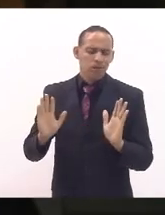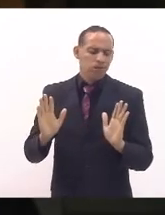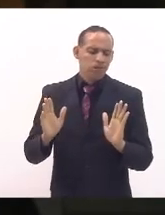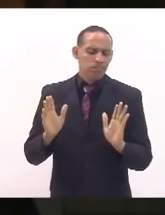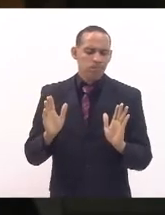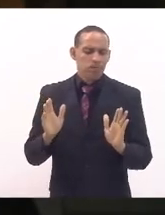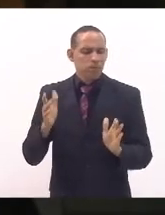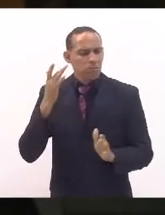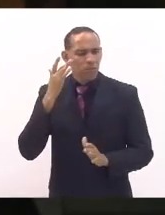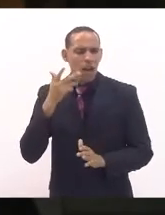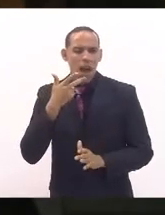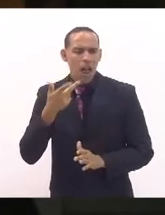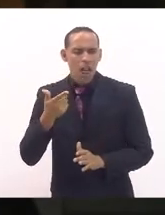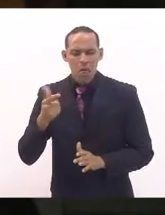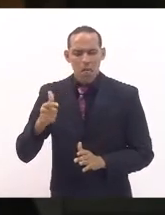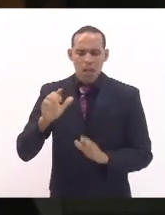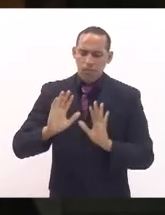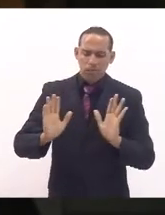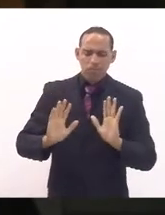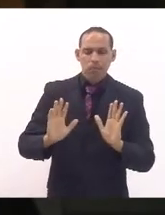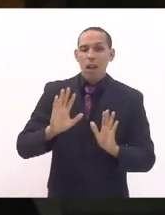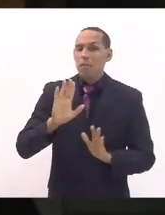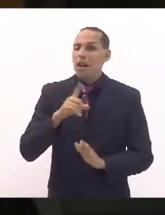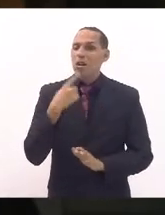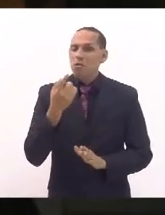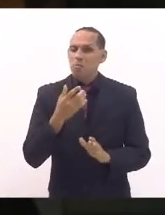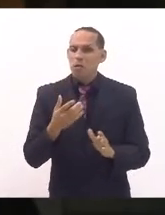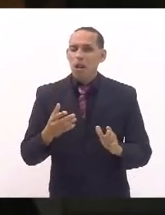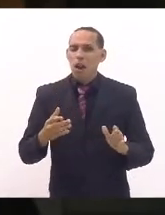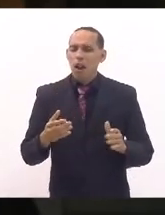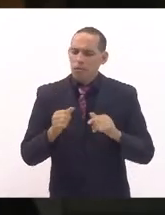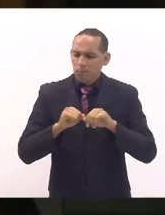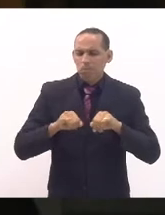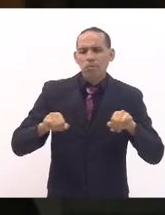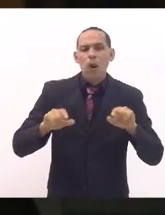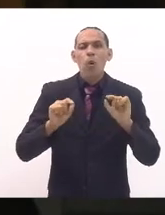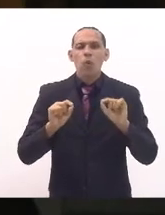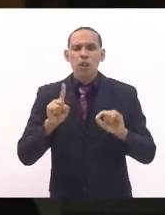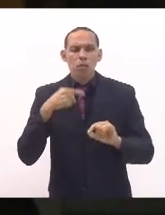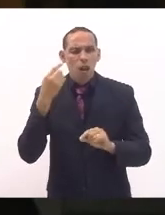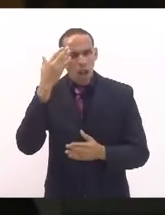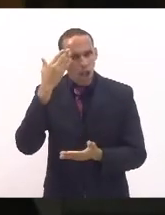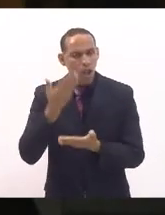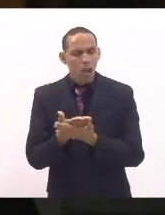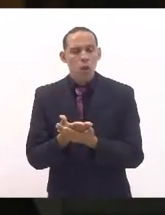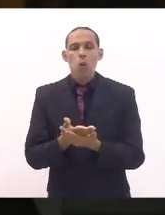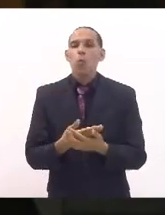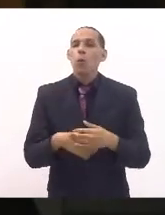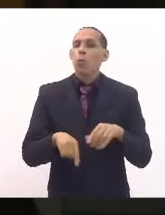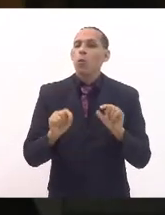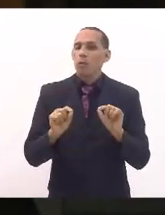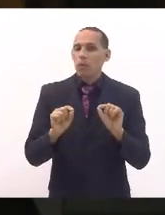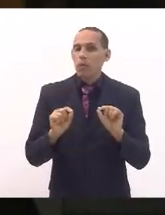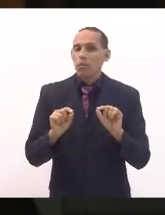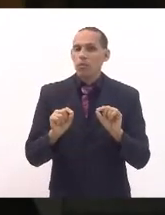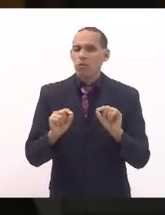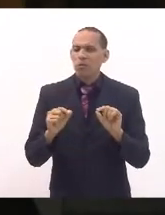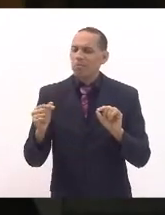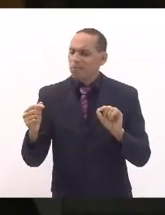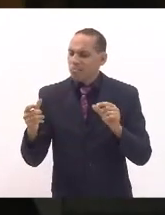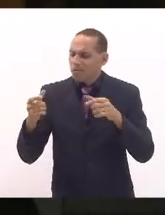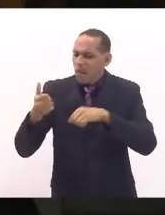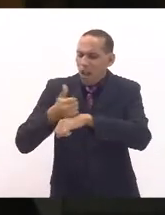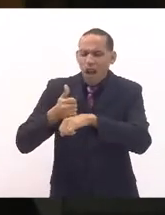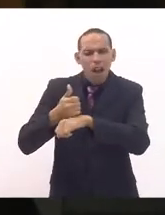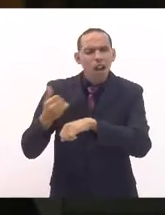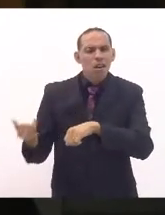indicados, nossa manifestação deve-se ao fato de que acreditamos que, para tão importante